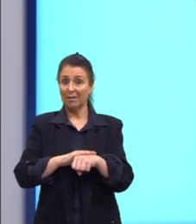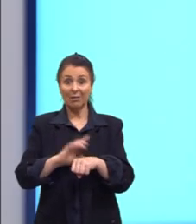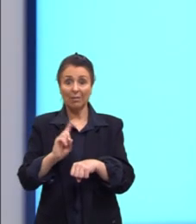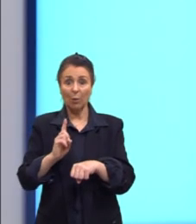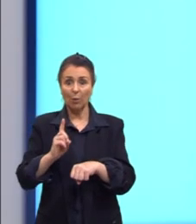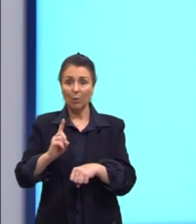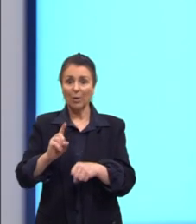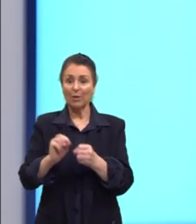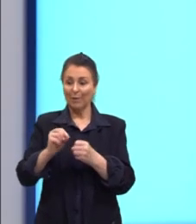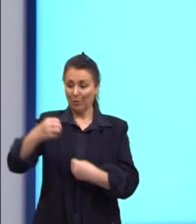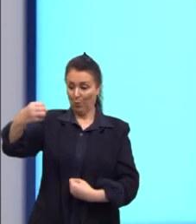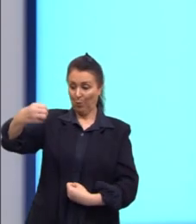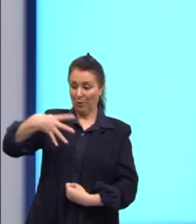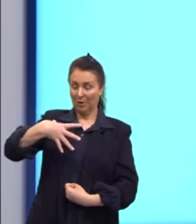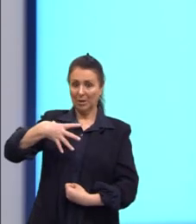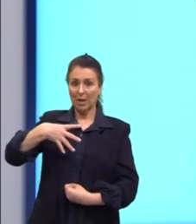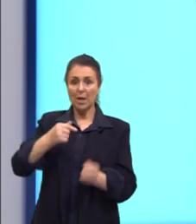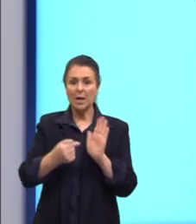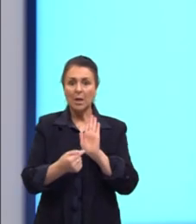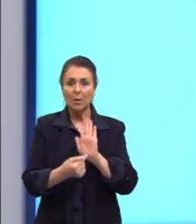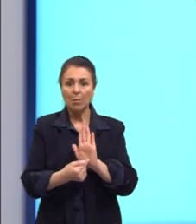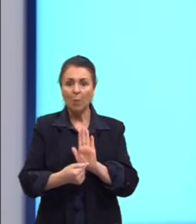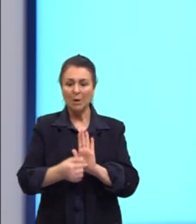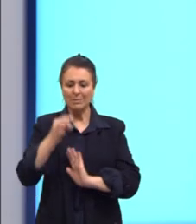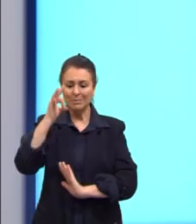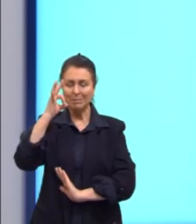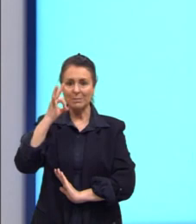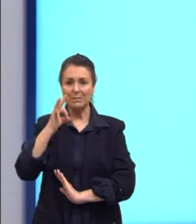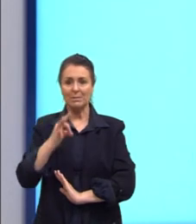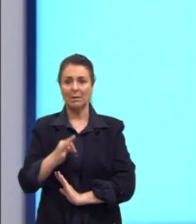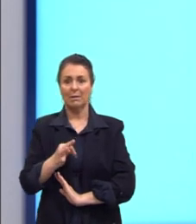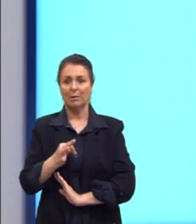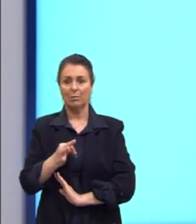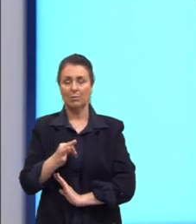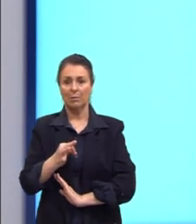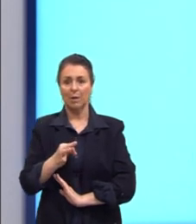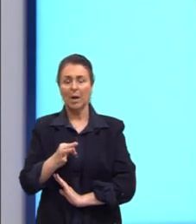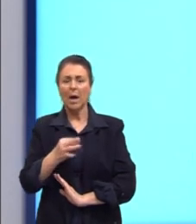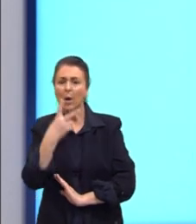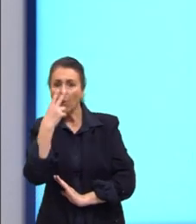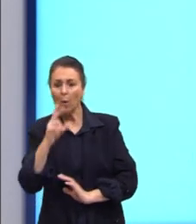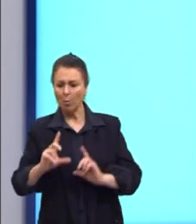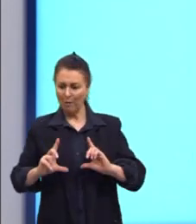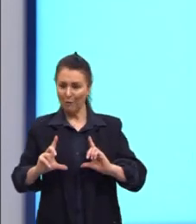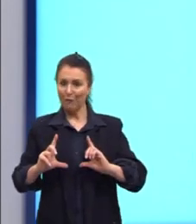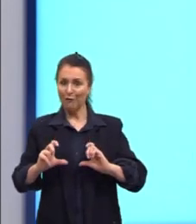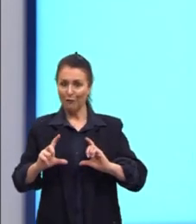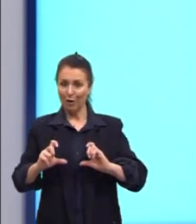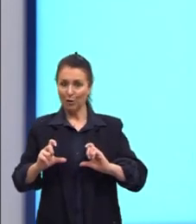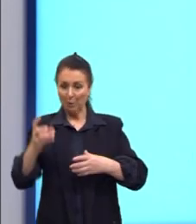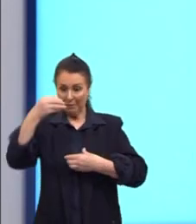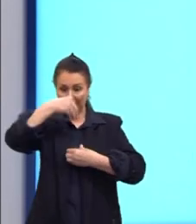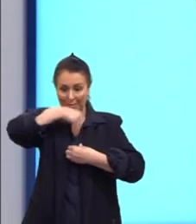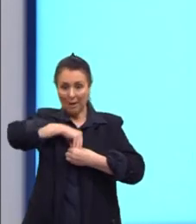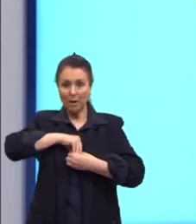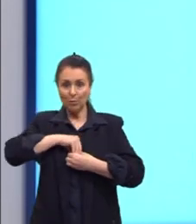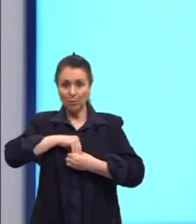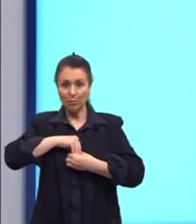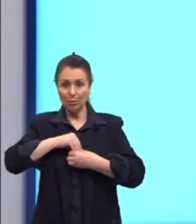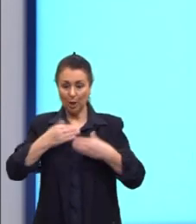gente consegue a ficar isso através de uma simples foto vamos dizer assim fotos do nosso interior